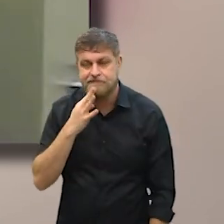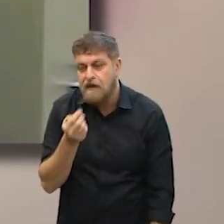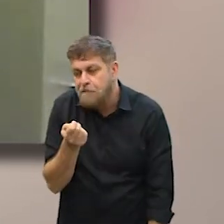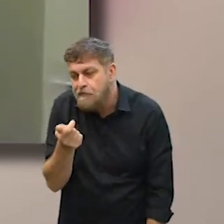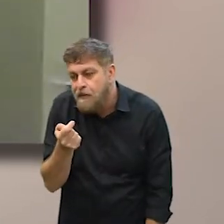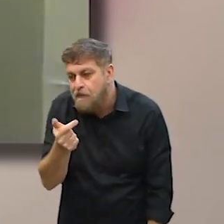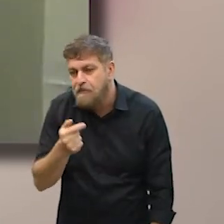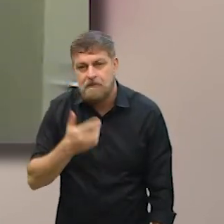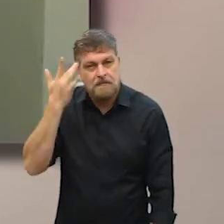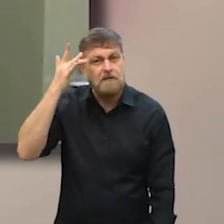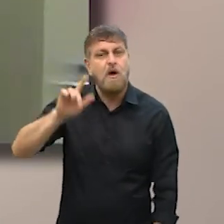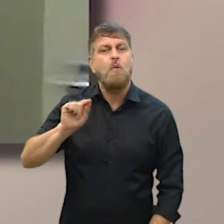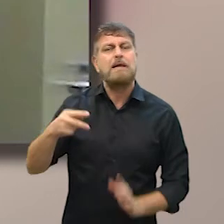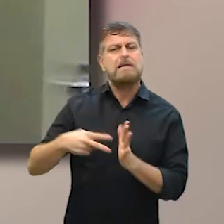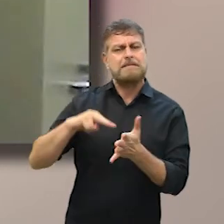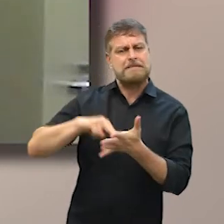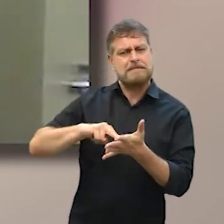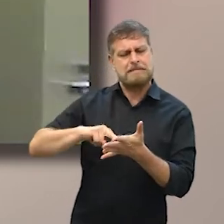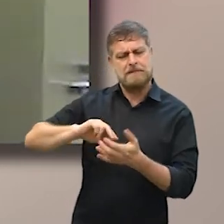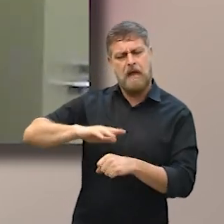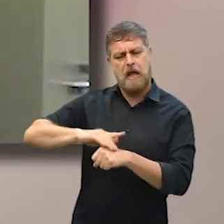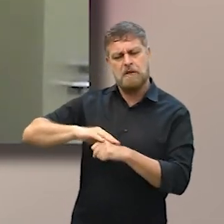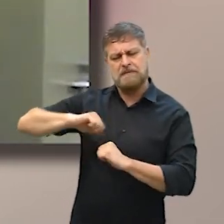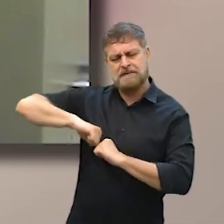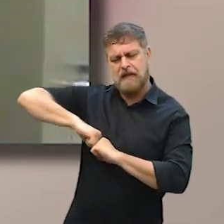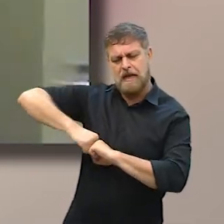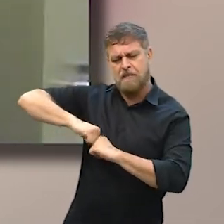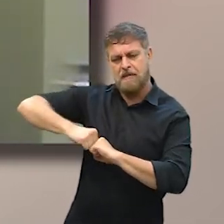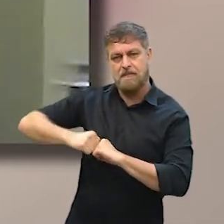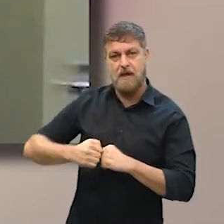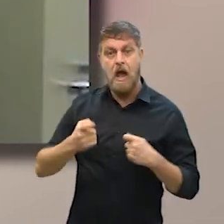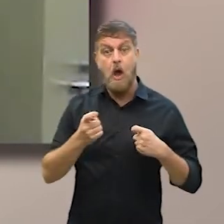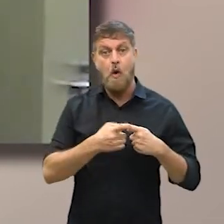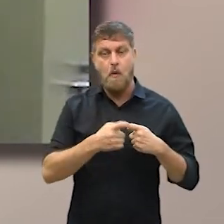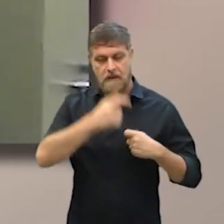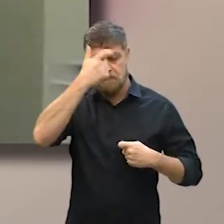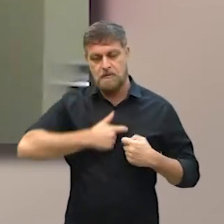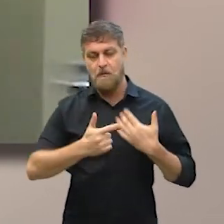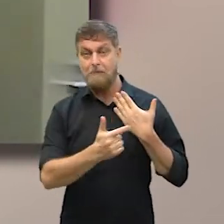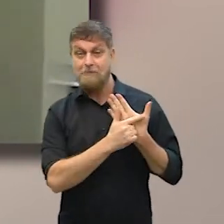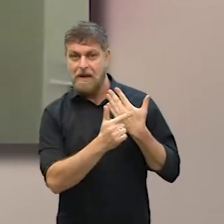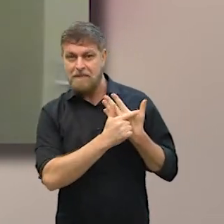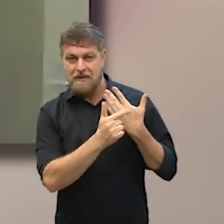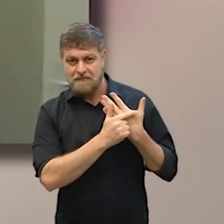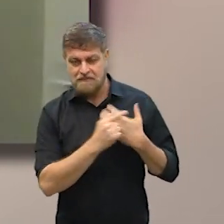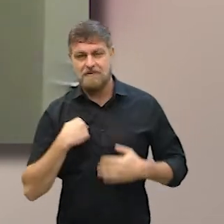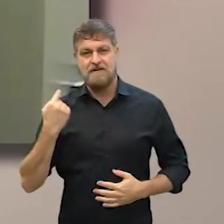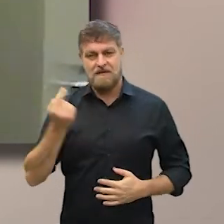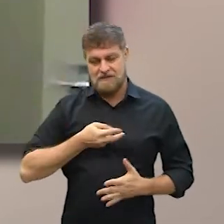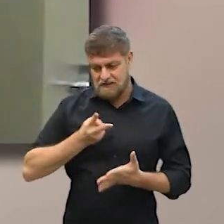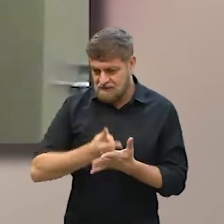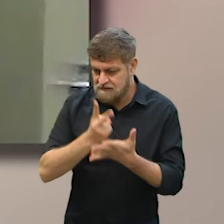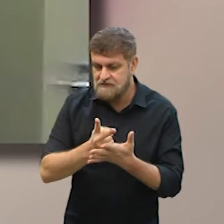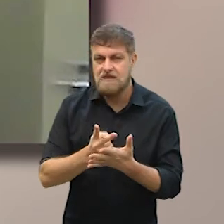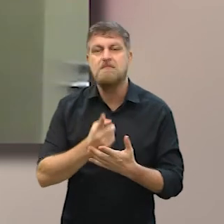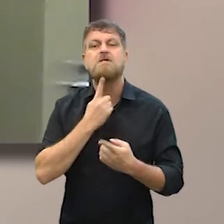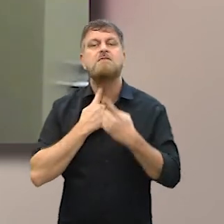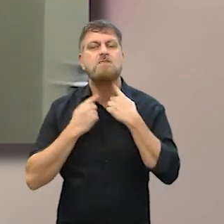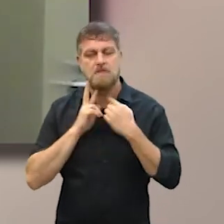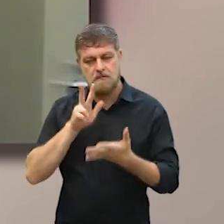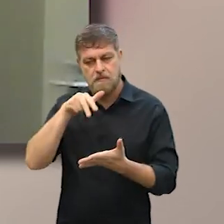área onde as pessoas não conhecem muito bem não sabe o que quer mas doença reumática que quer o papel do reumatologista e a